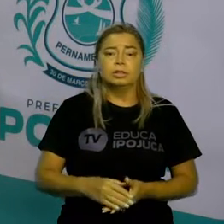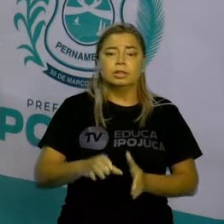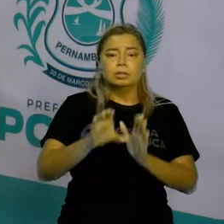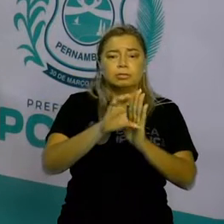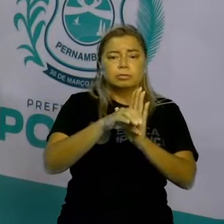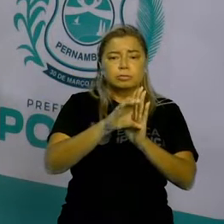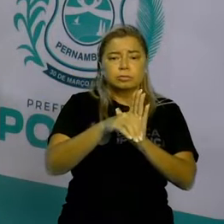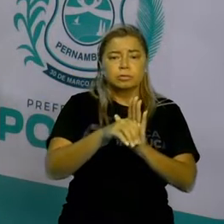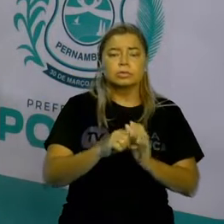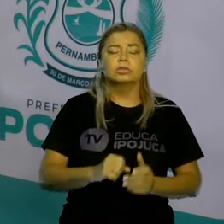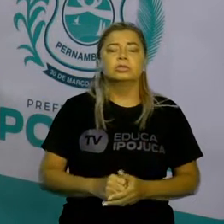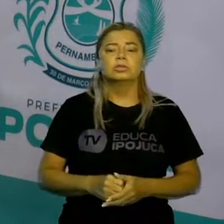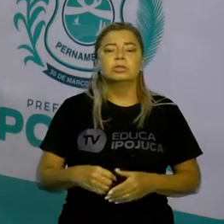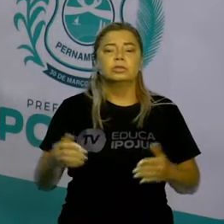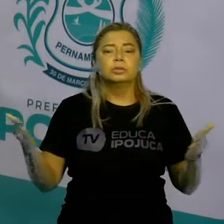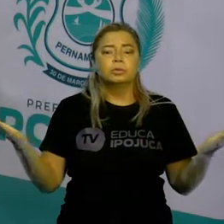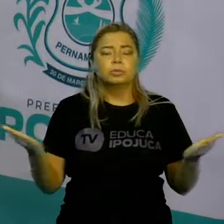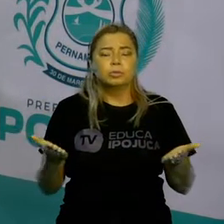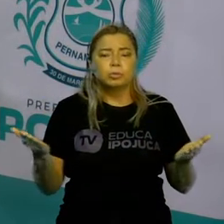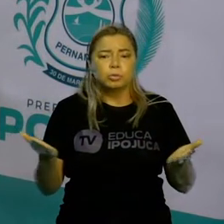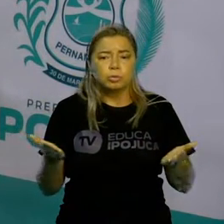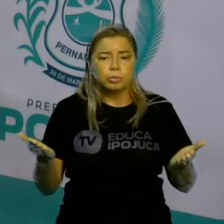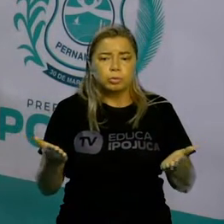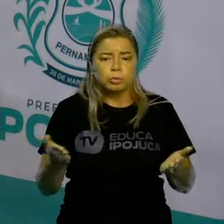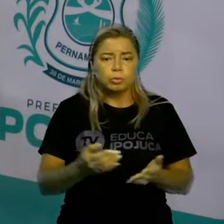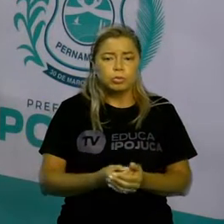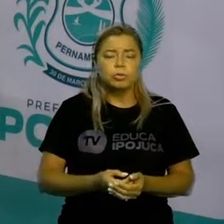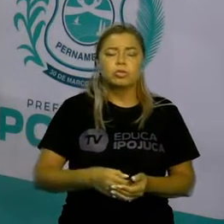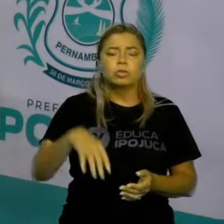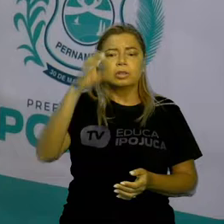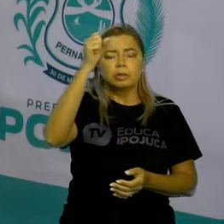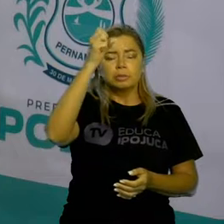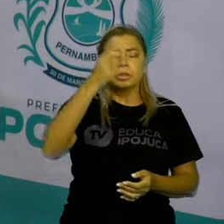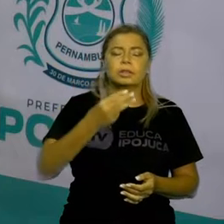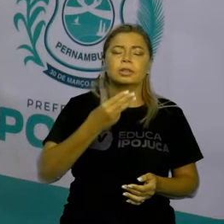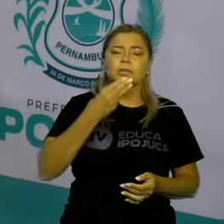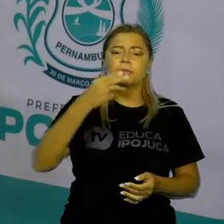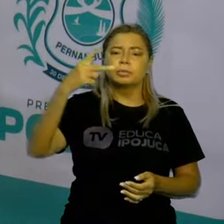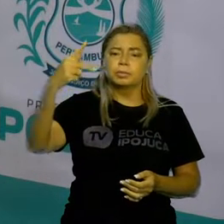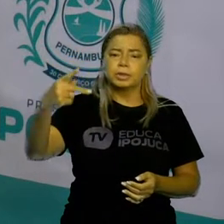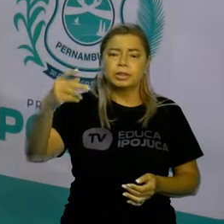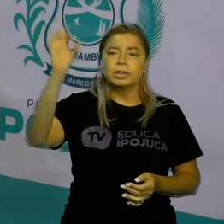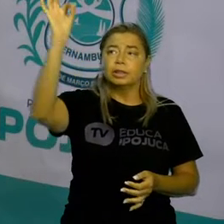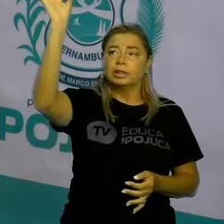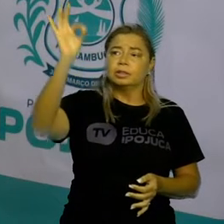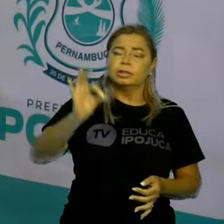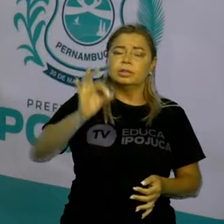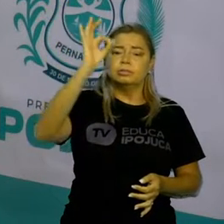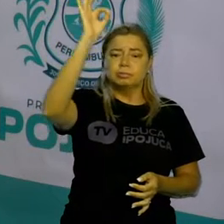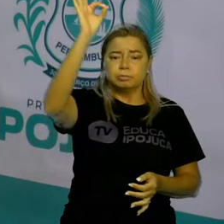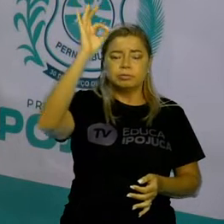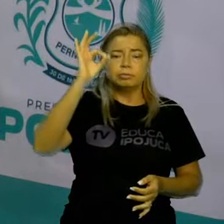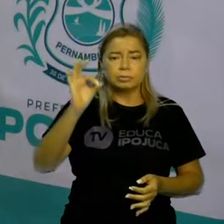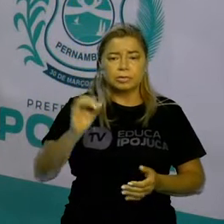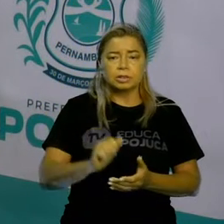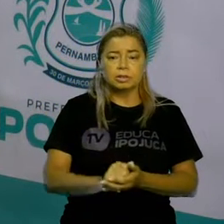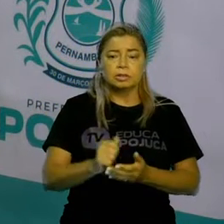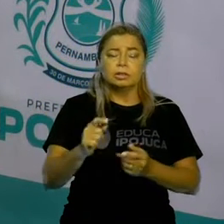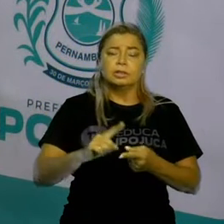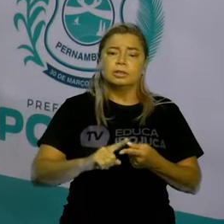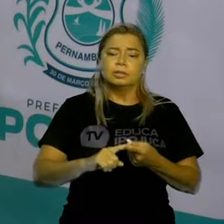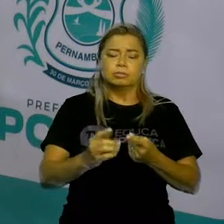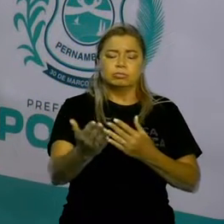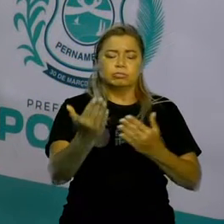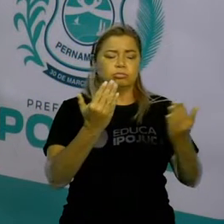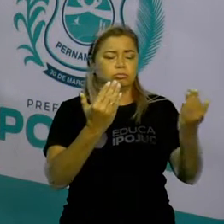falar sobre as probabilidades na forma percentual, certo? E também comparar a probabilidade de